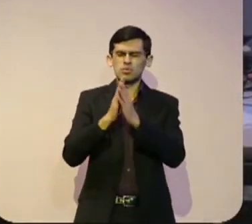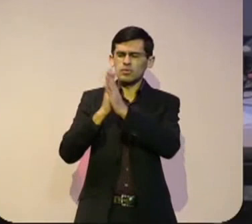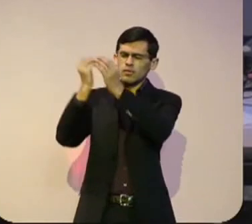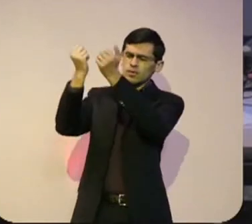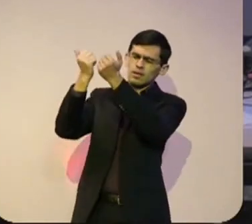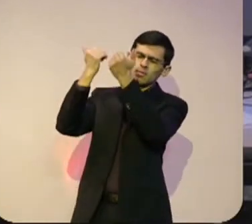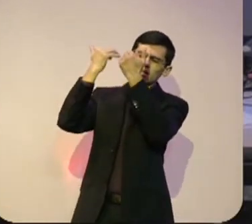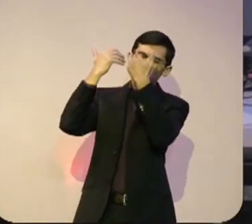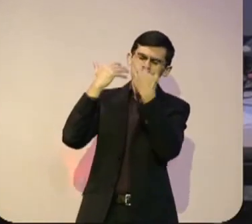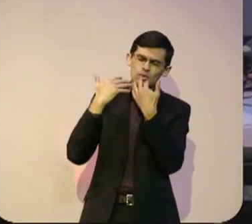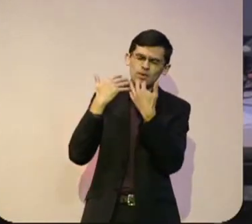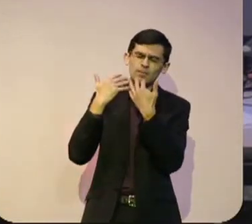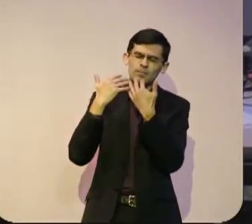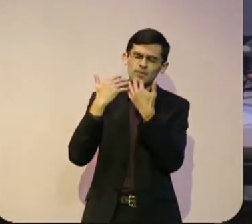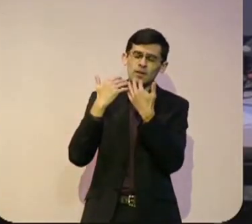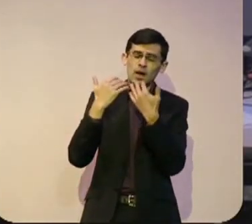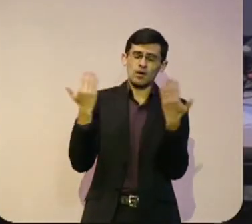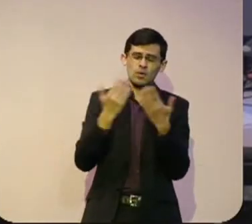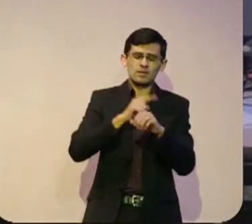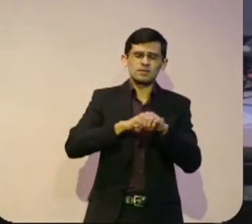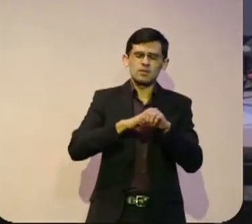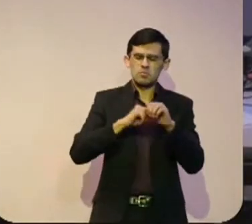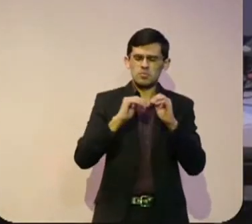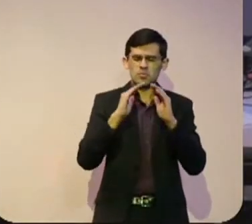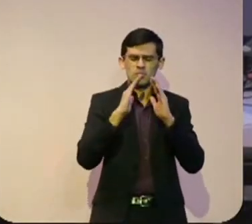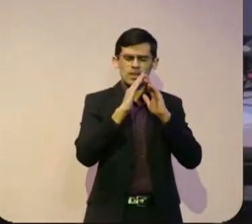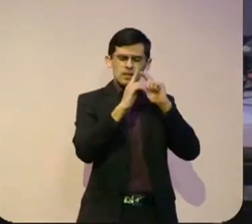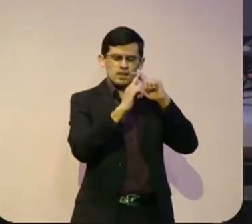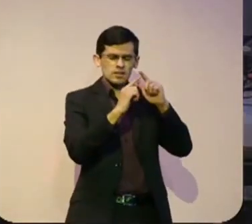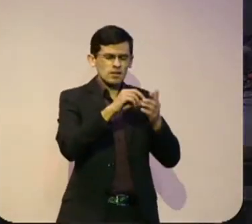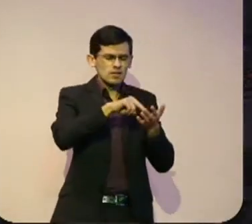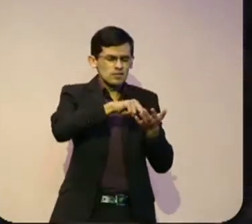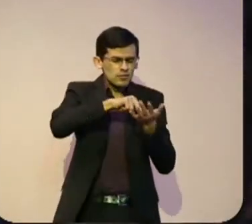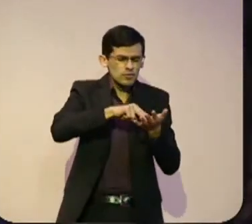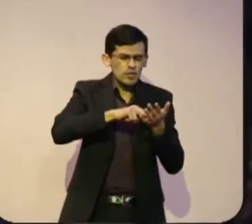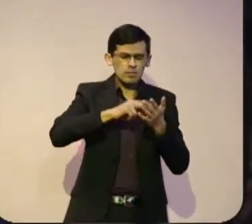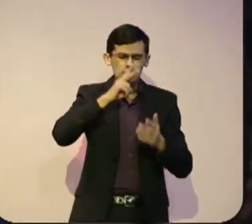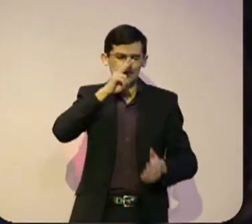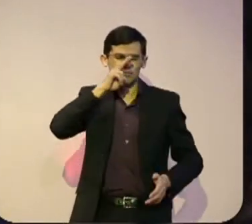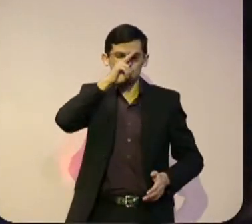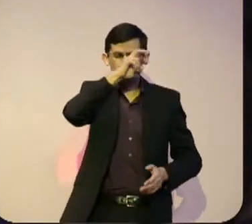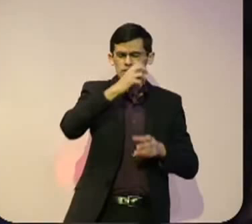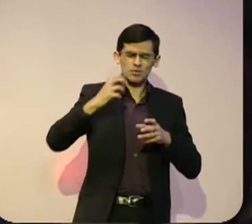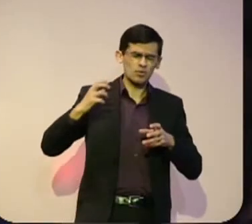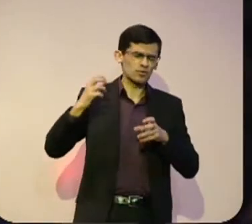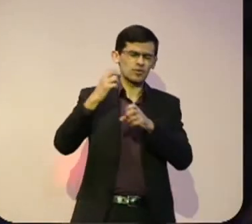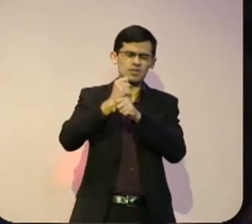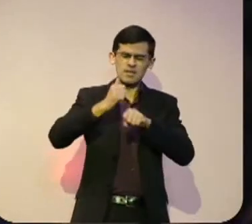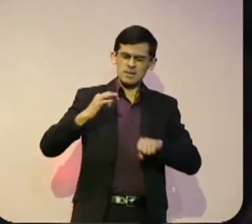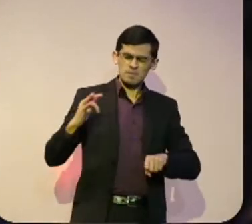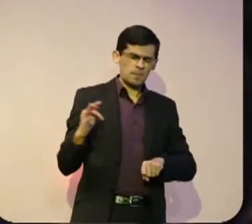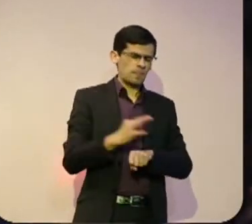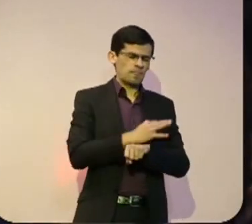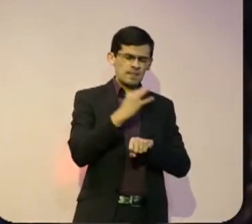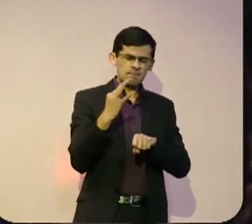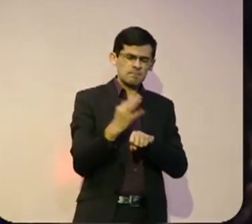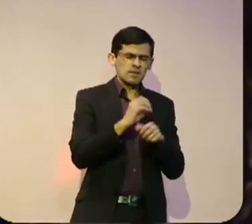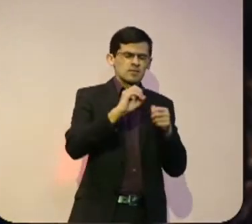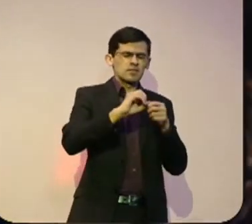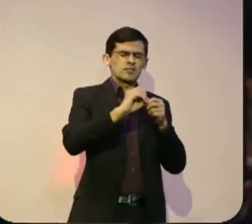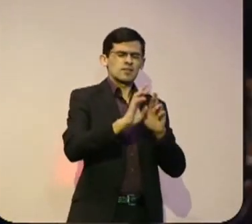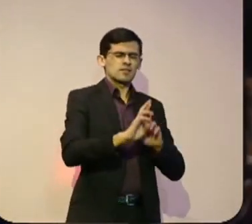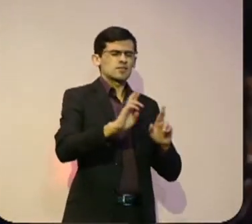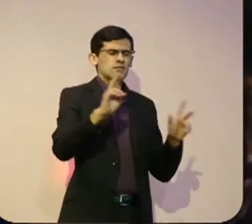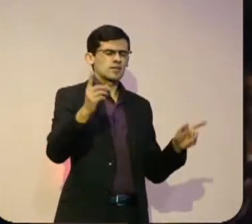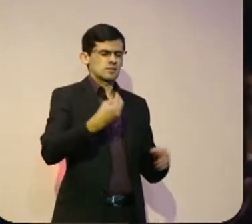a nossa vida e levanta uma igreja forte, uma igreja confiante, uma igreja perseverante, uma igreja que faz diferença na vida